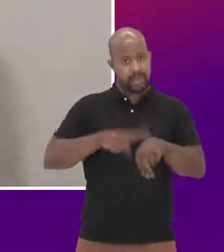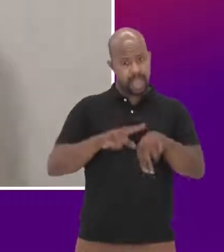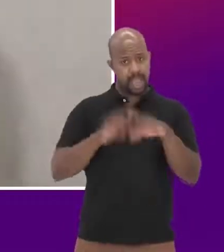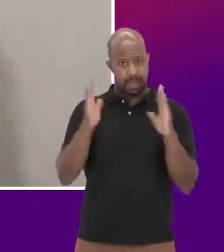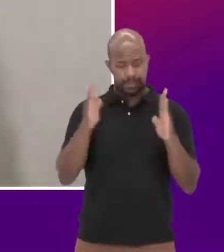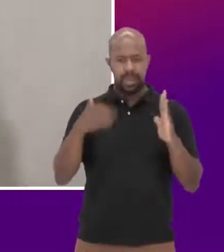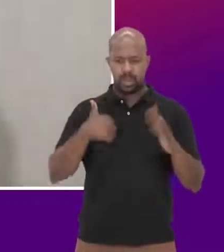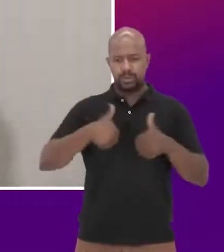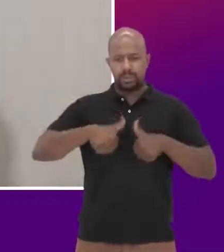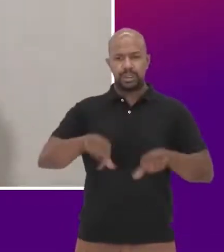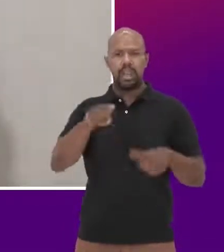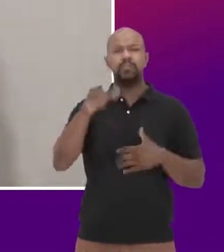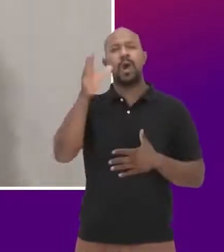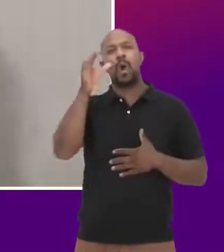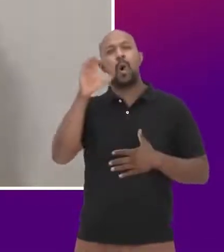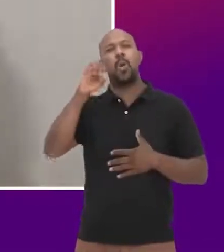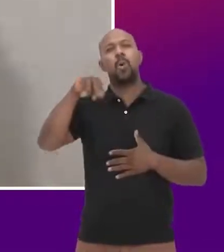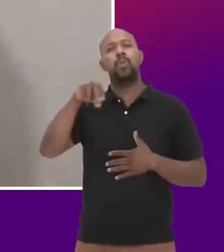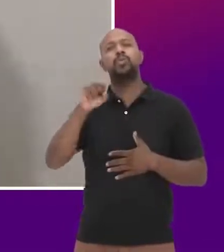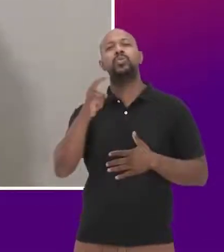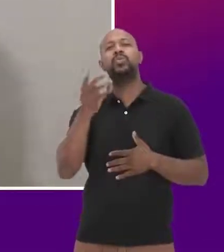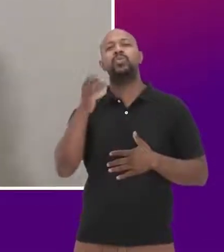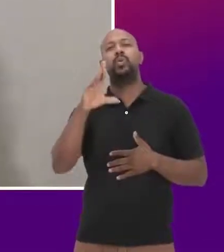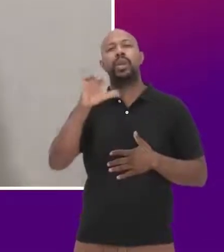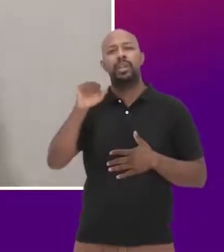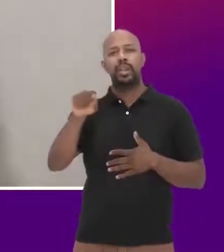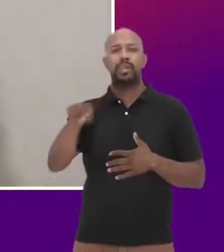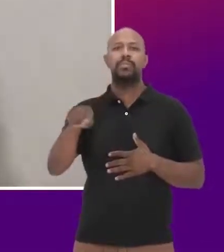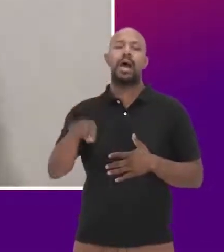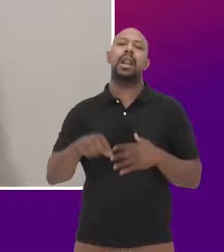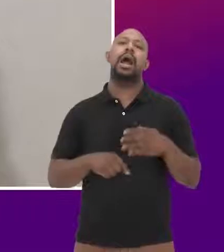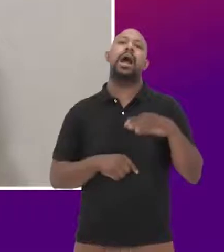estava fazendo uma consultoria para Via